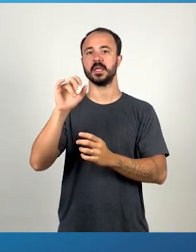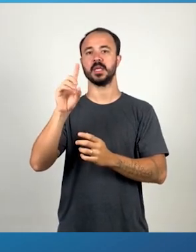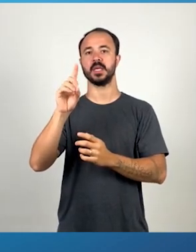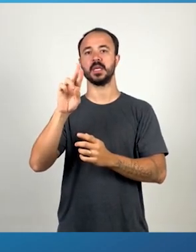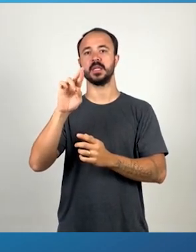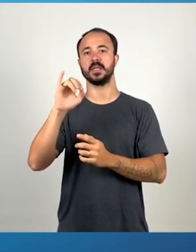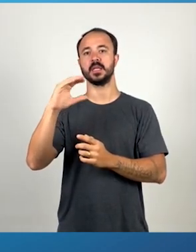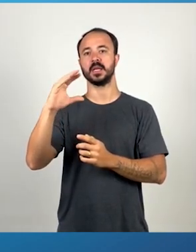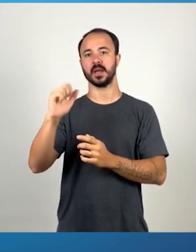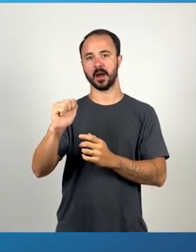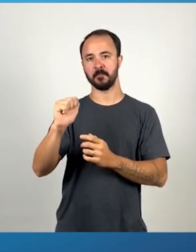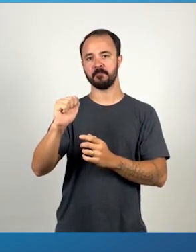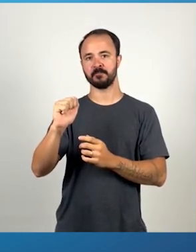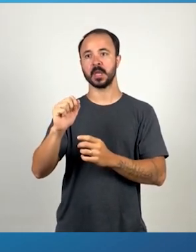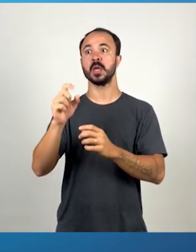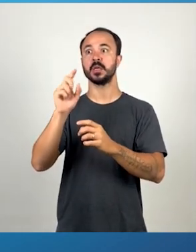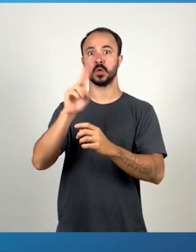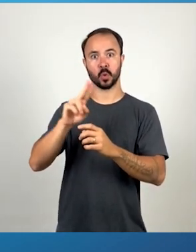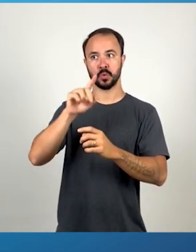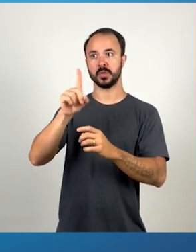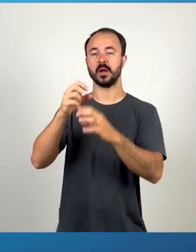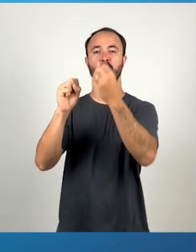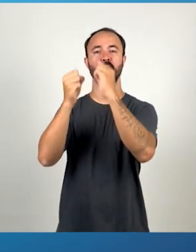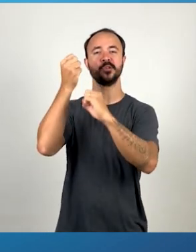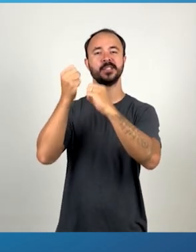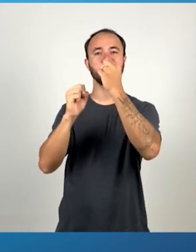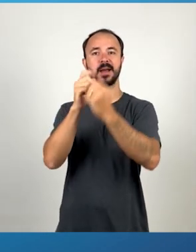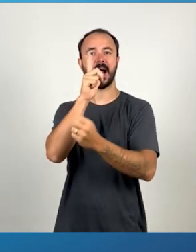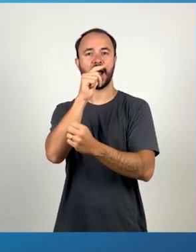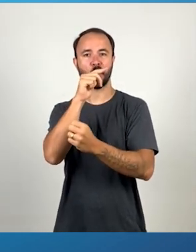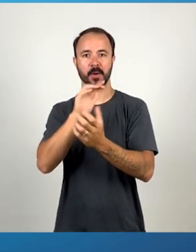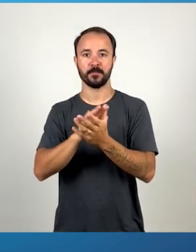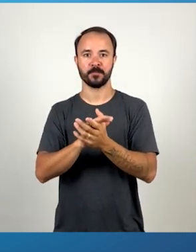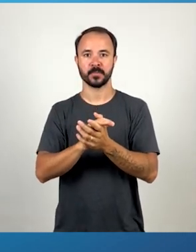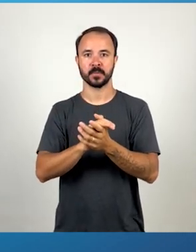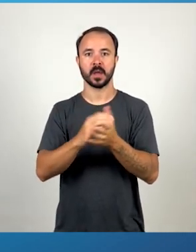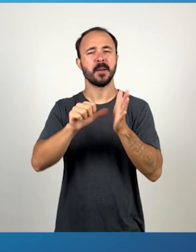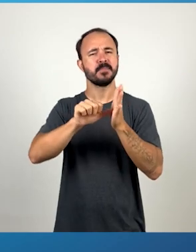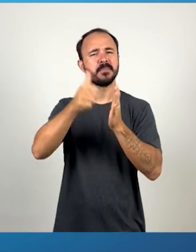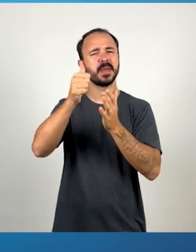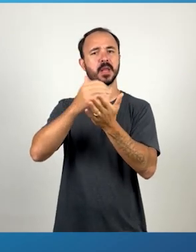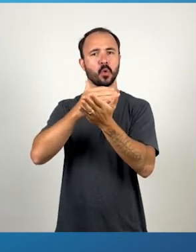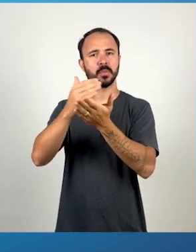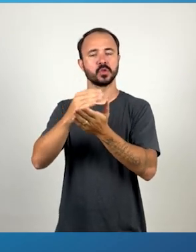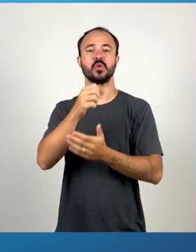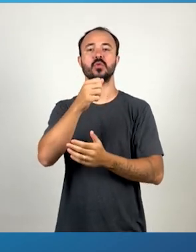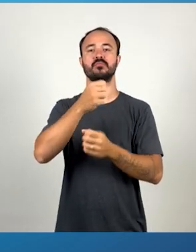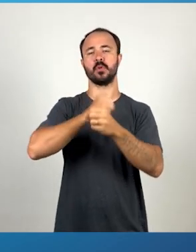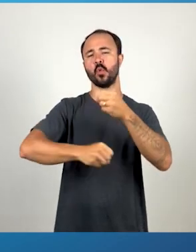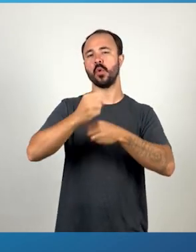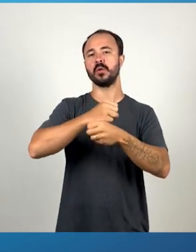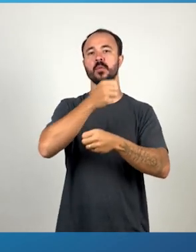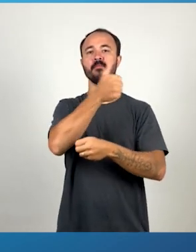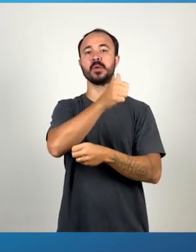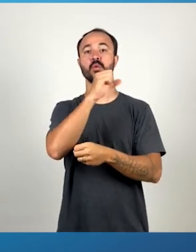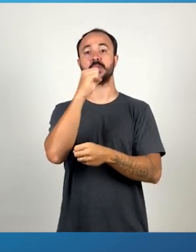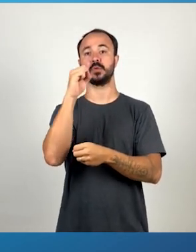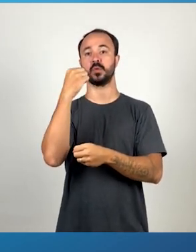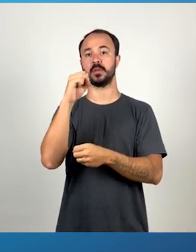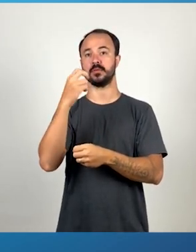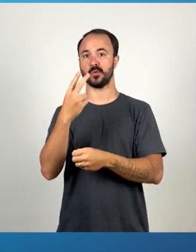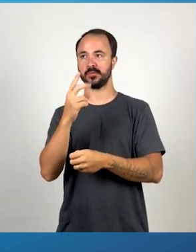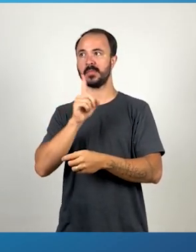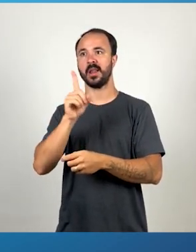usinas hidrelétricas. A primeira usina hidrelétrica começou a funcionar em 1882 nos Estados Unidos.